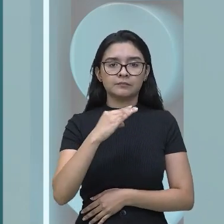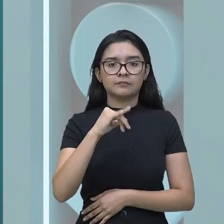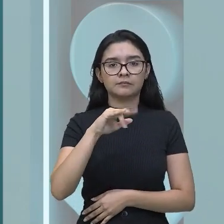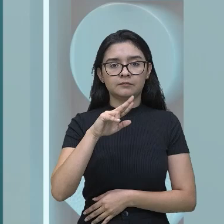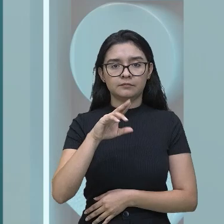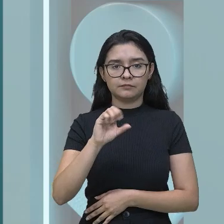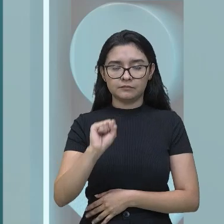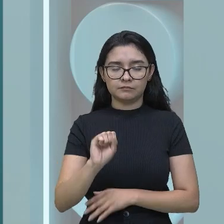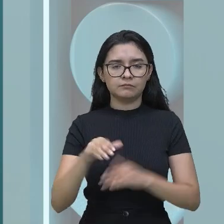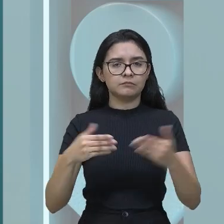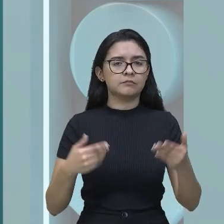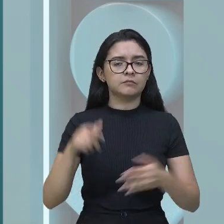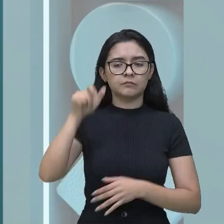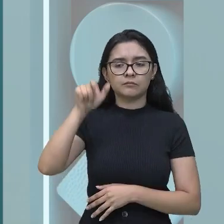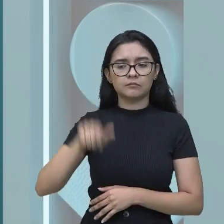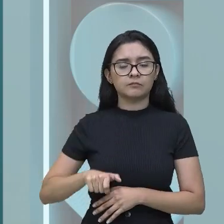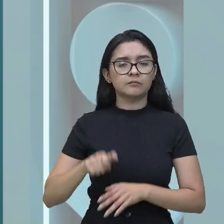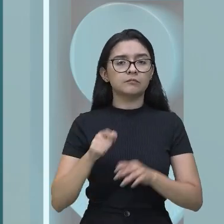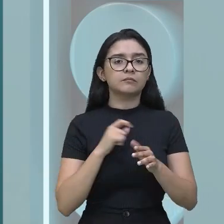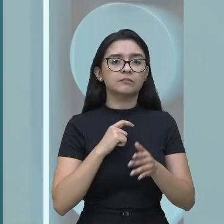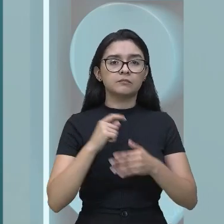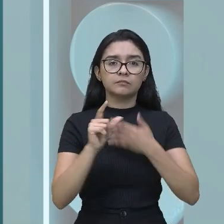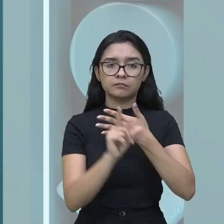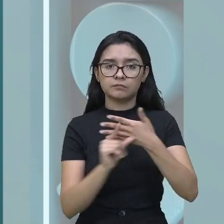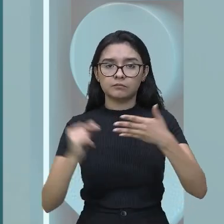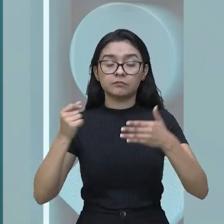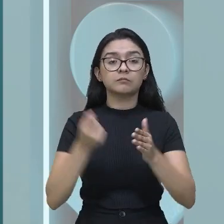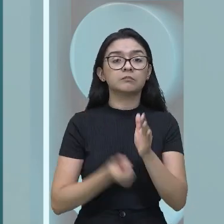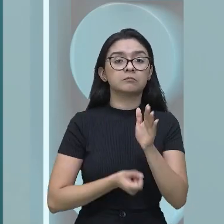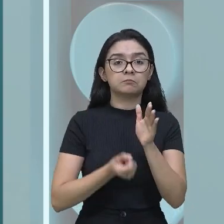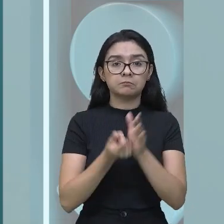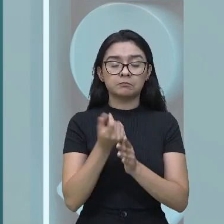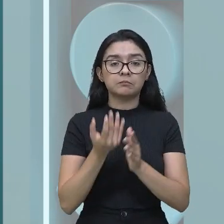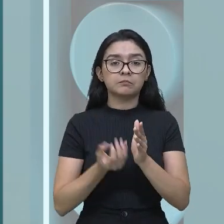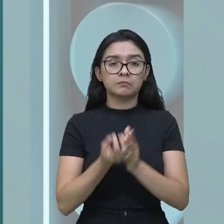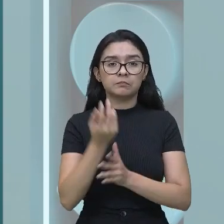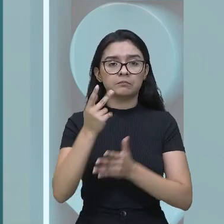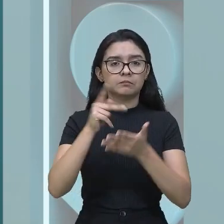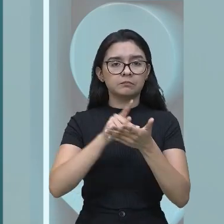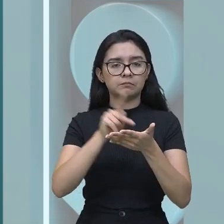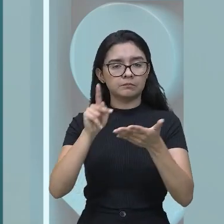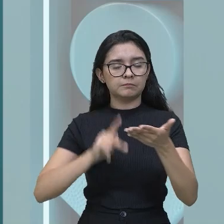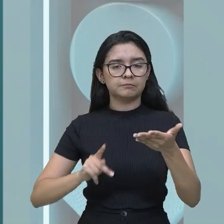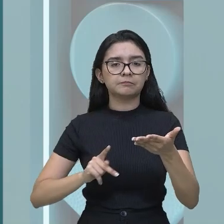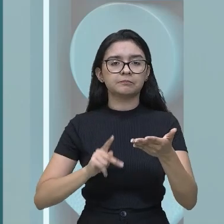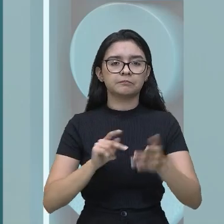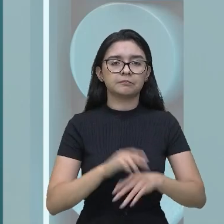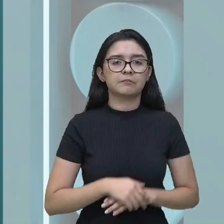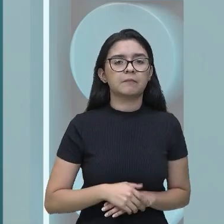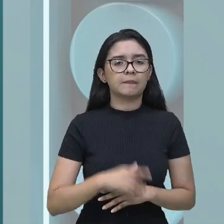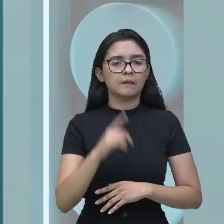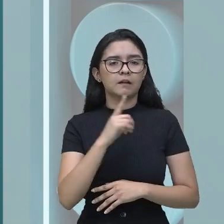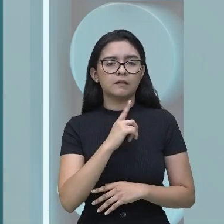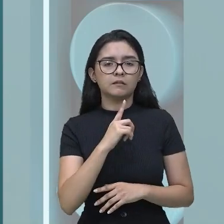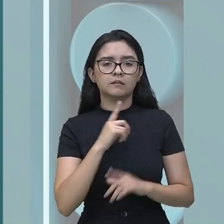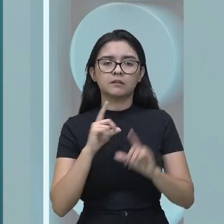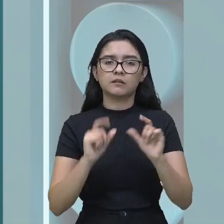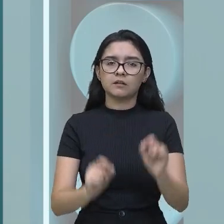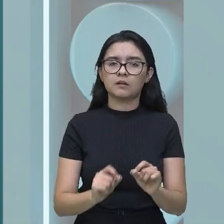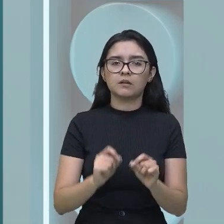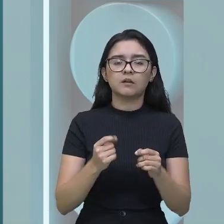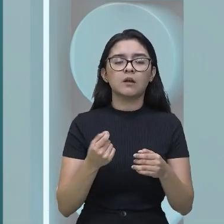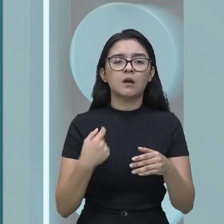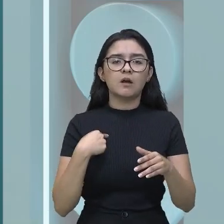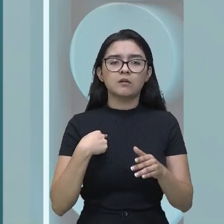autor um poeta e ele se destaca exatamente na produção de seus poemas ele tem versatilidade com a produção de